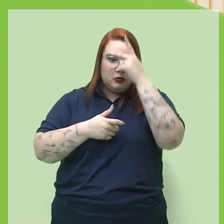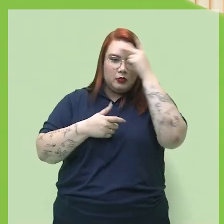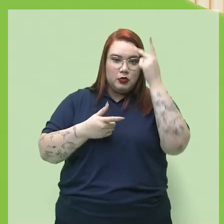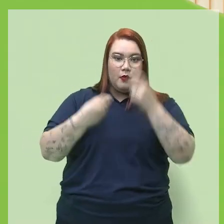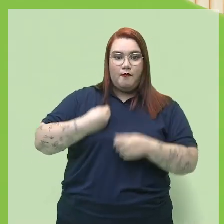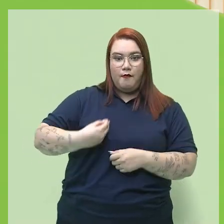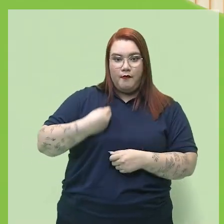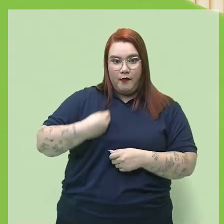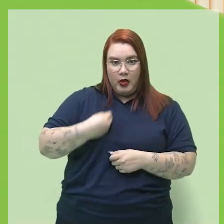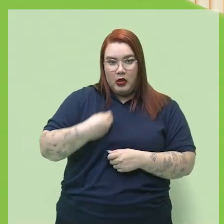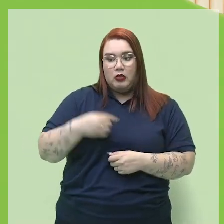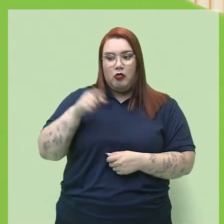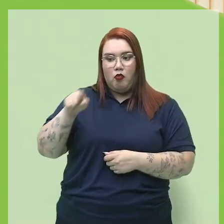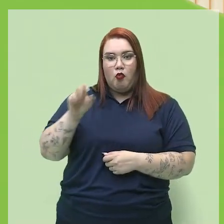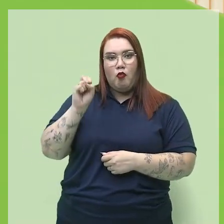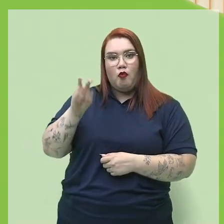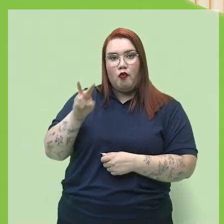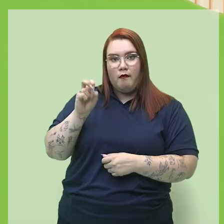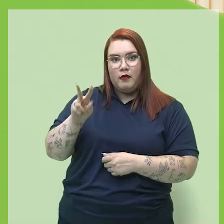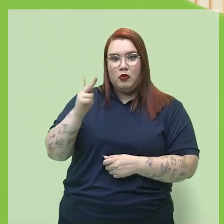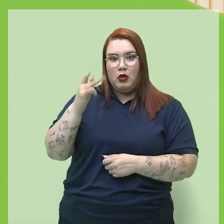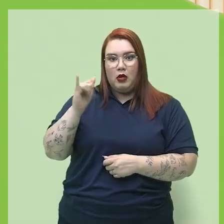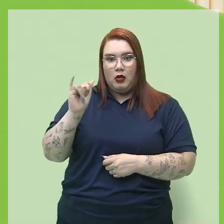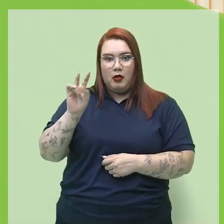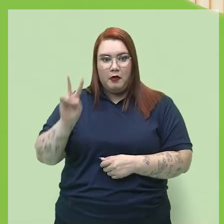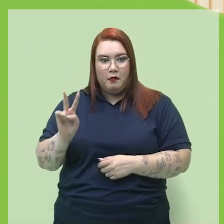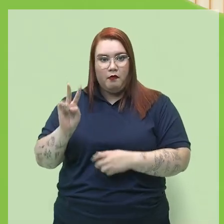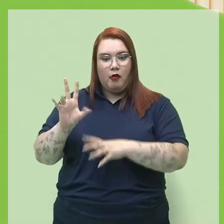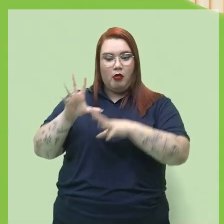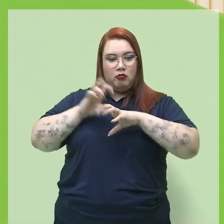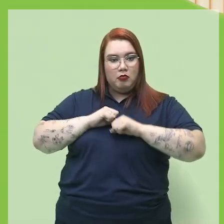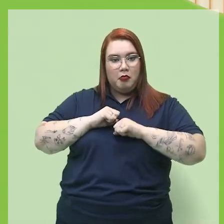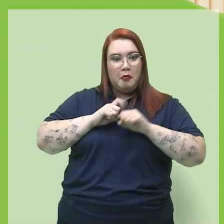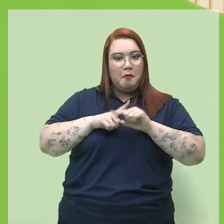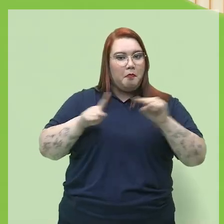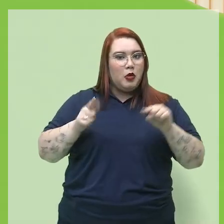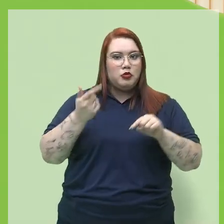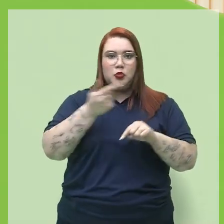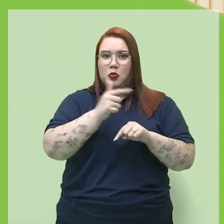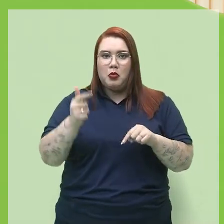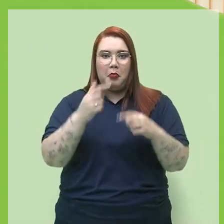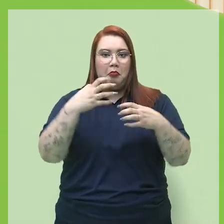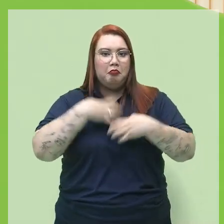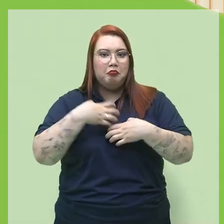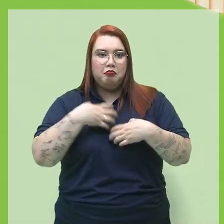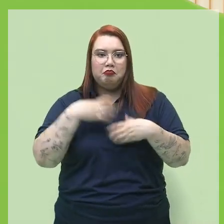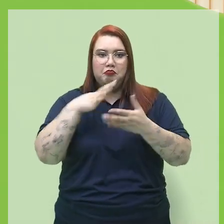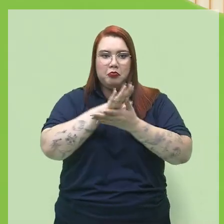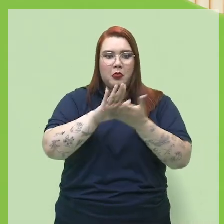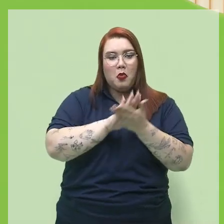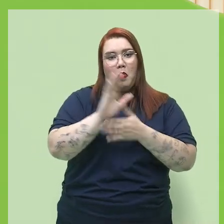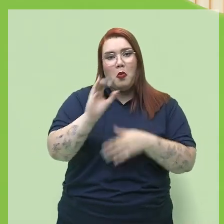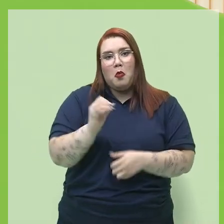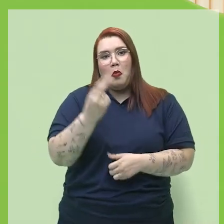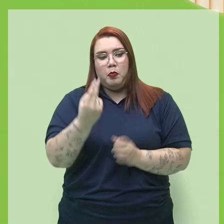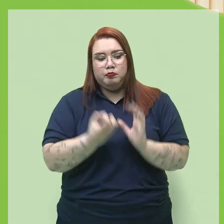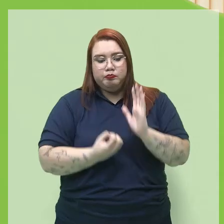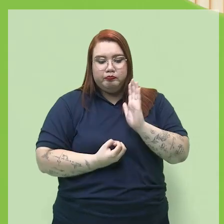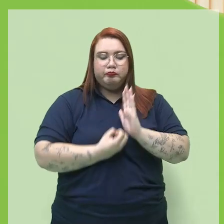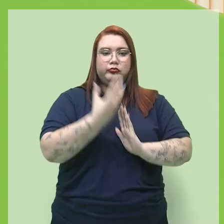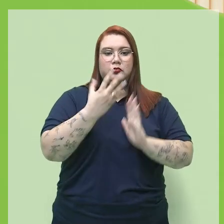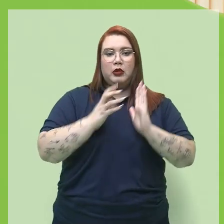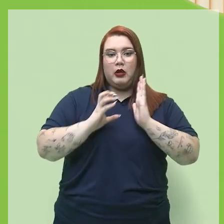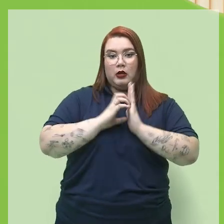vivem com o vírus HIV, mas que vivem anos sem apresentar nenhum sintoma ou desenvolver a AIDS.